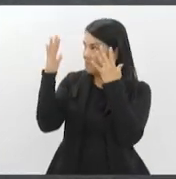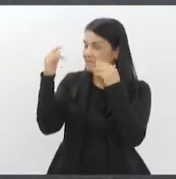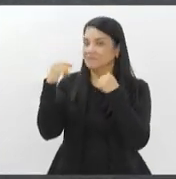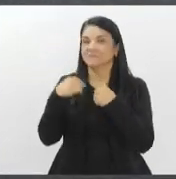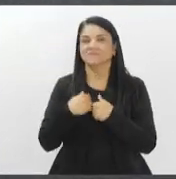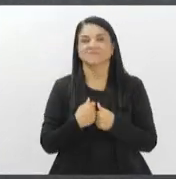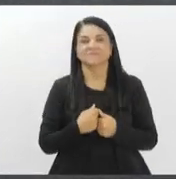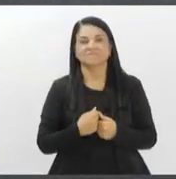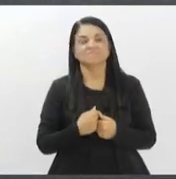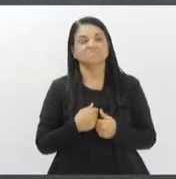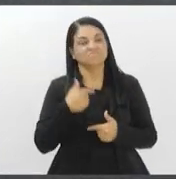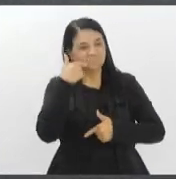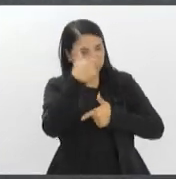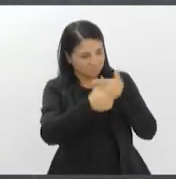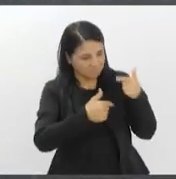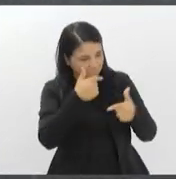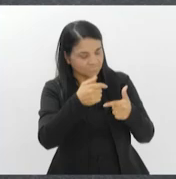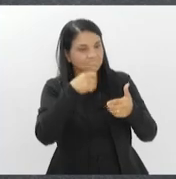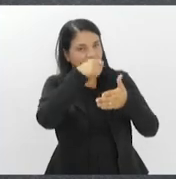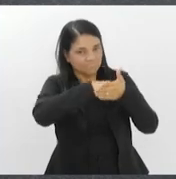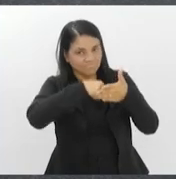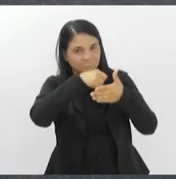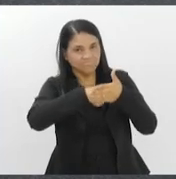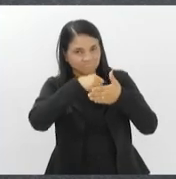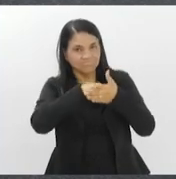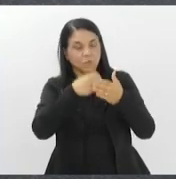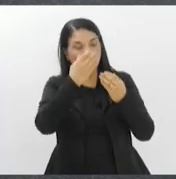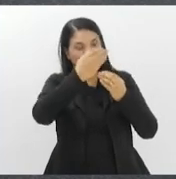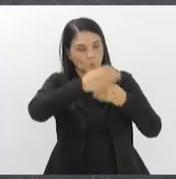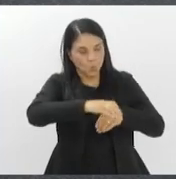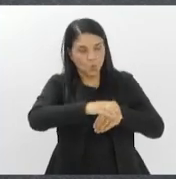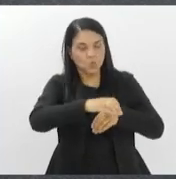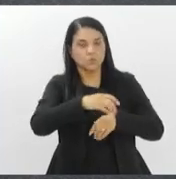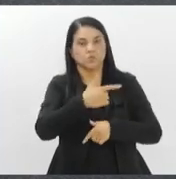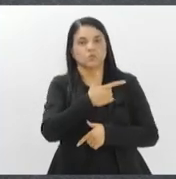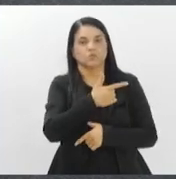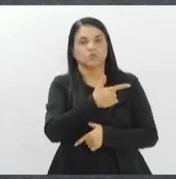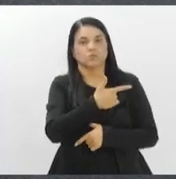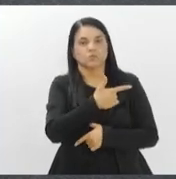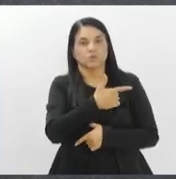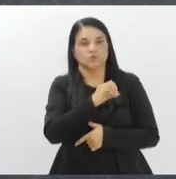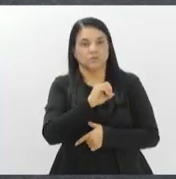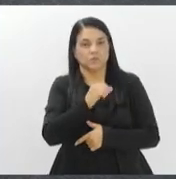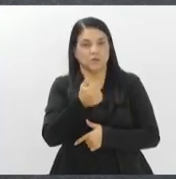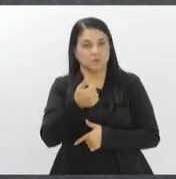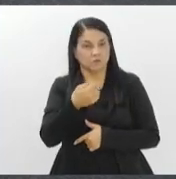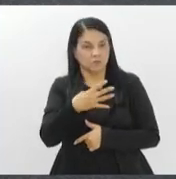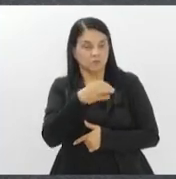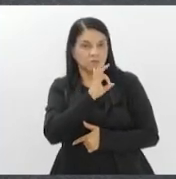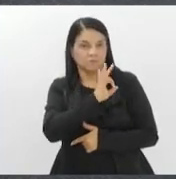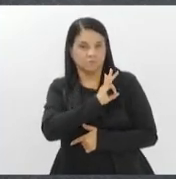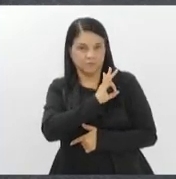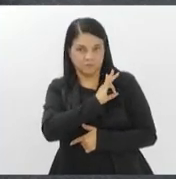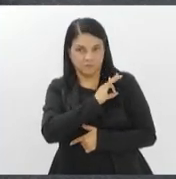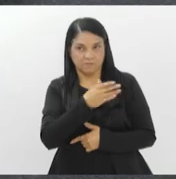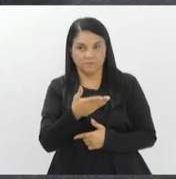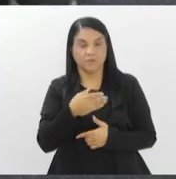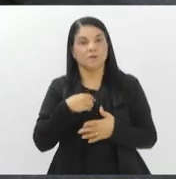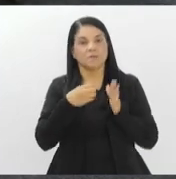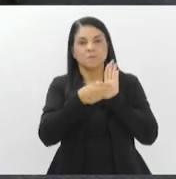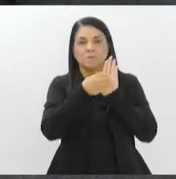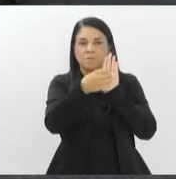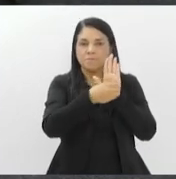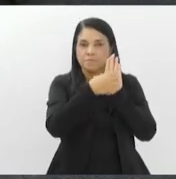Continuamos trabalhando pelo concurso da Polícia Militar, prova de história de 2014. Eu quero dar aqui o parecer